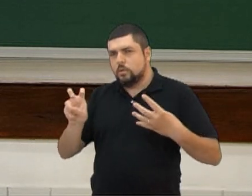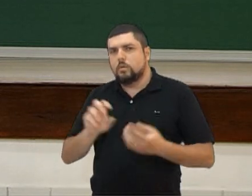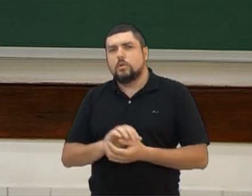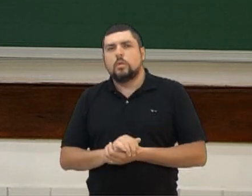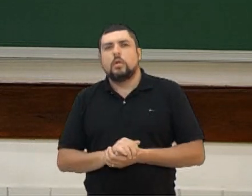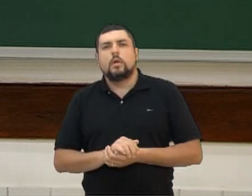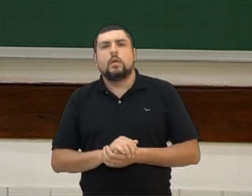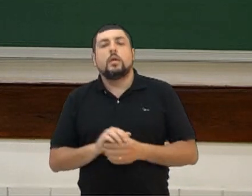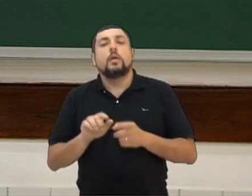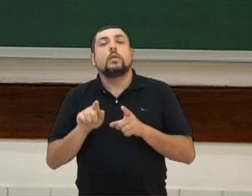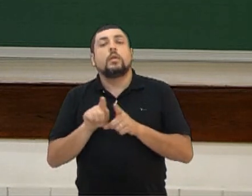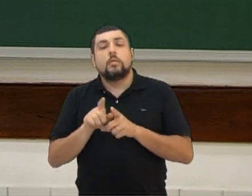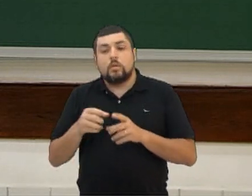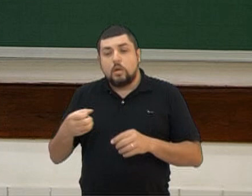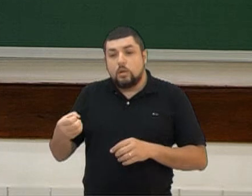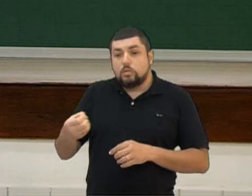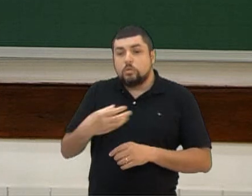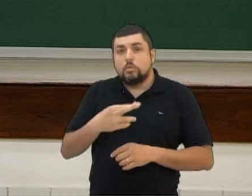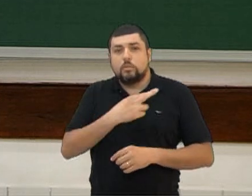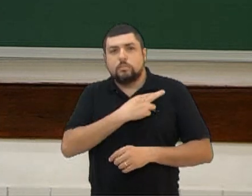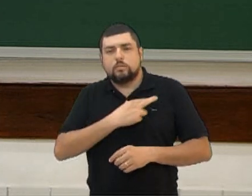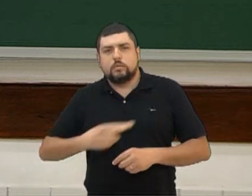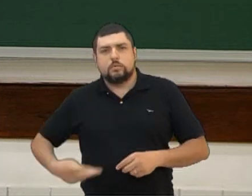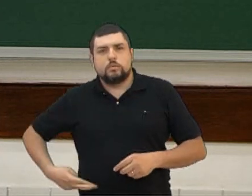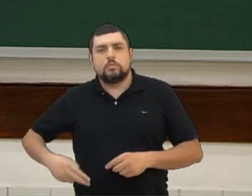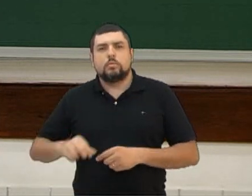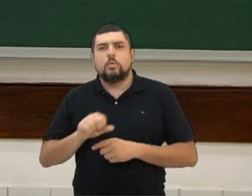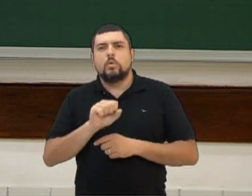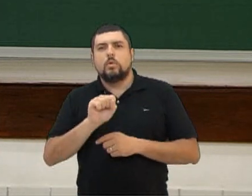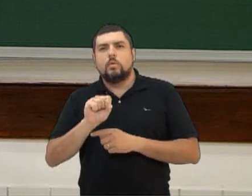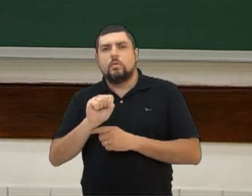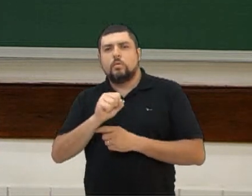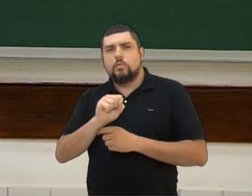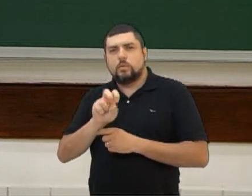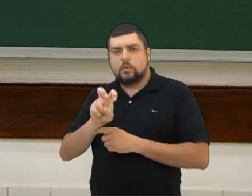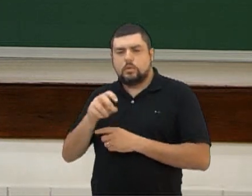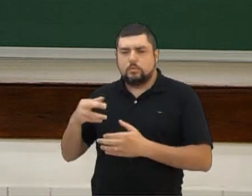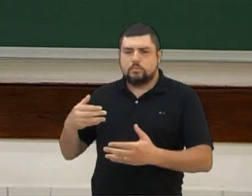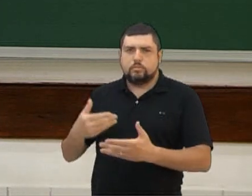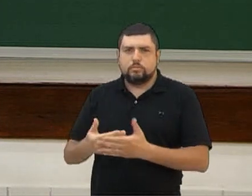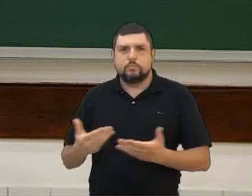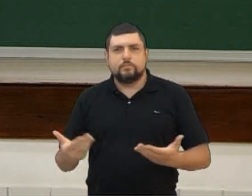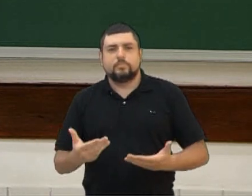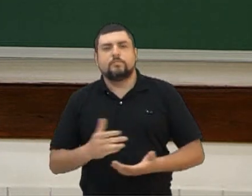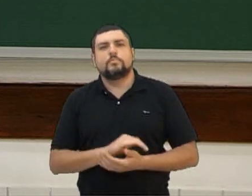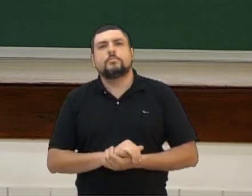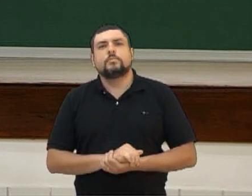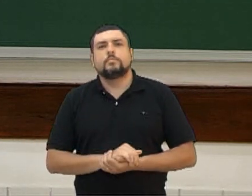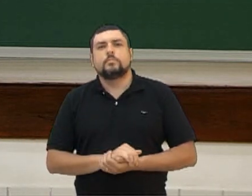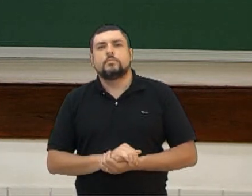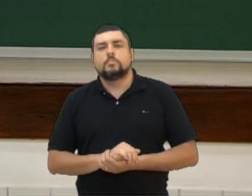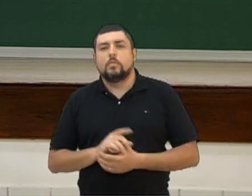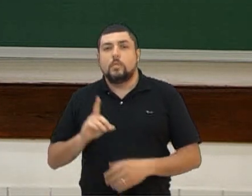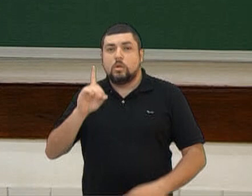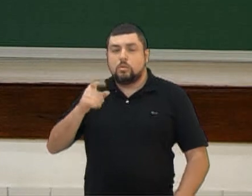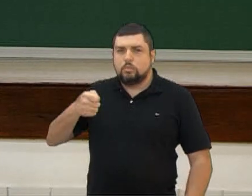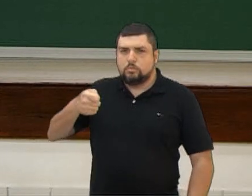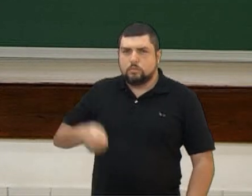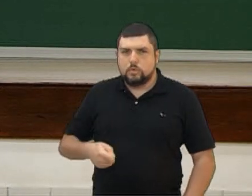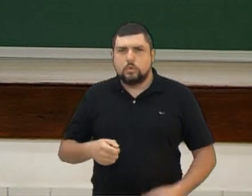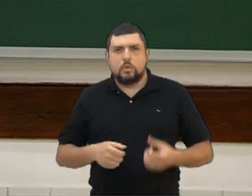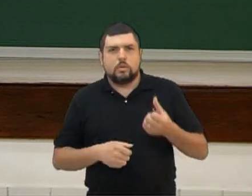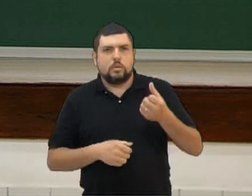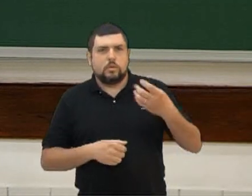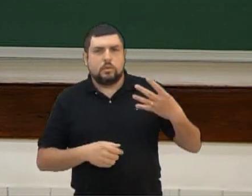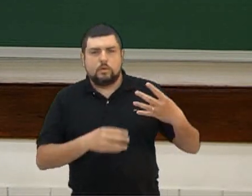Nova República, que vai de 85 até os dias de hoje. Então, a ditadura militar, que foi de